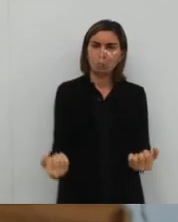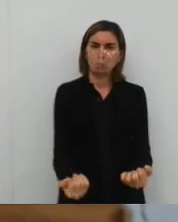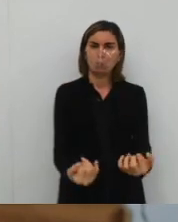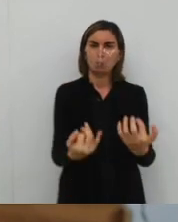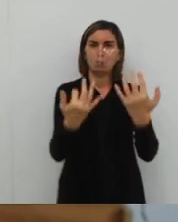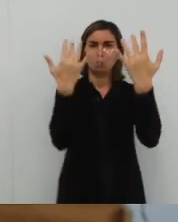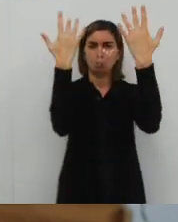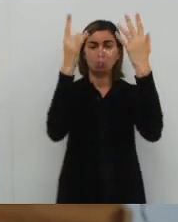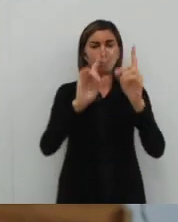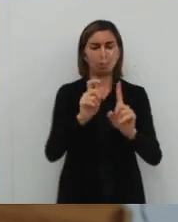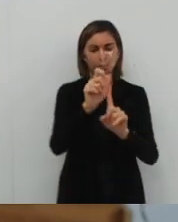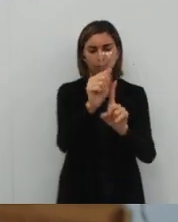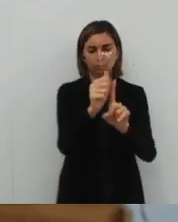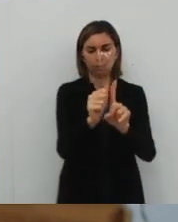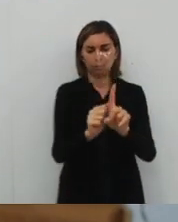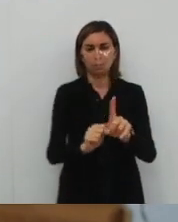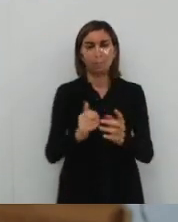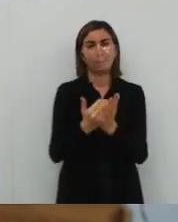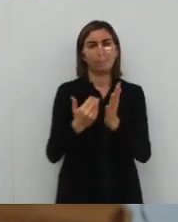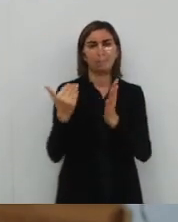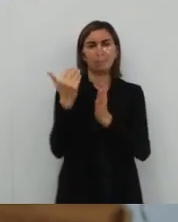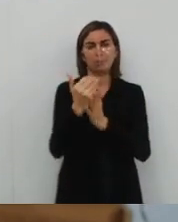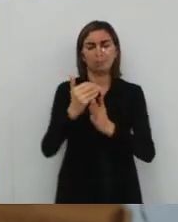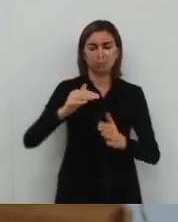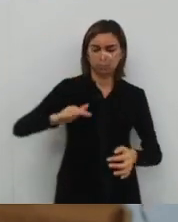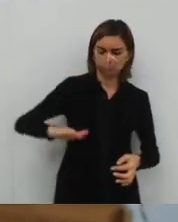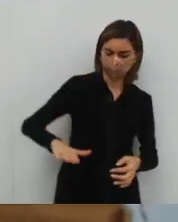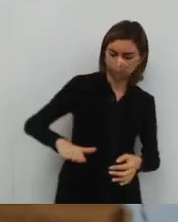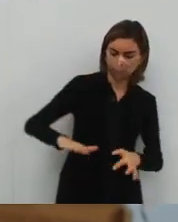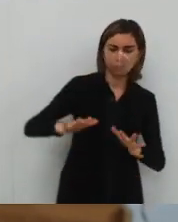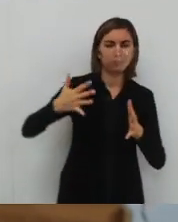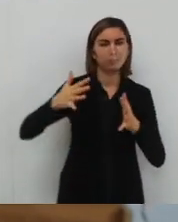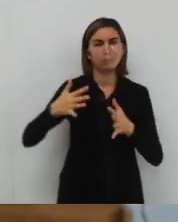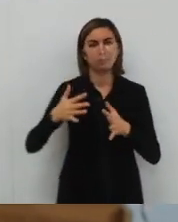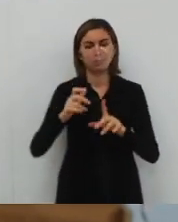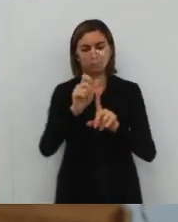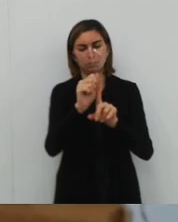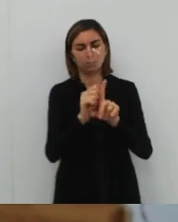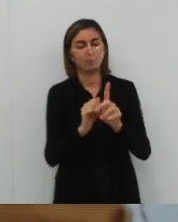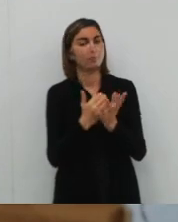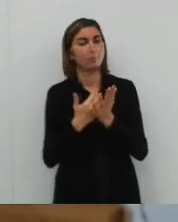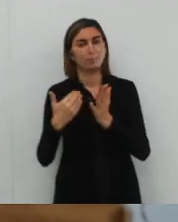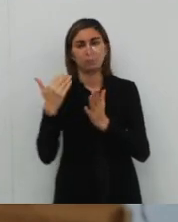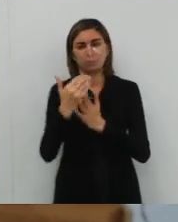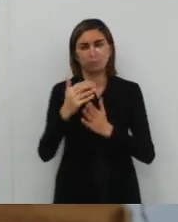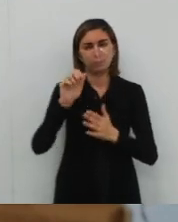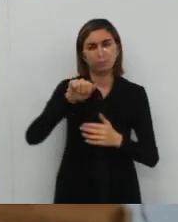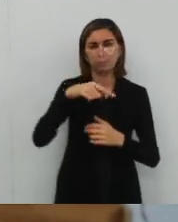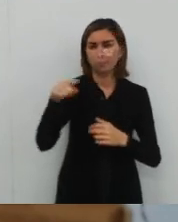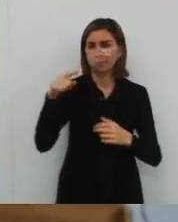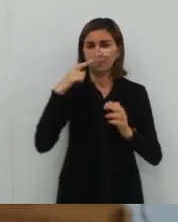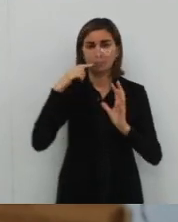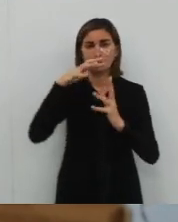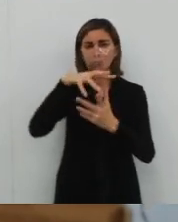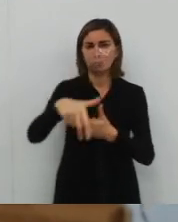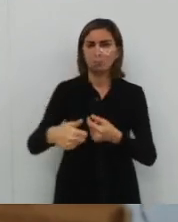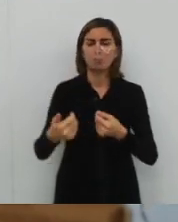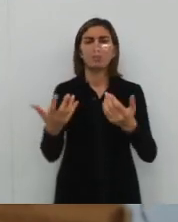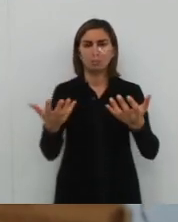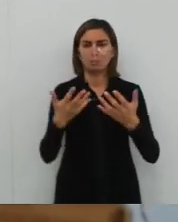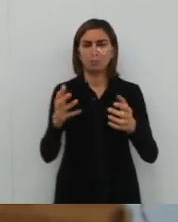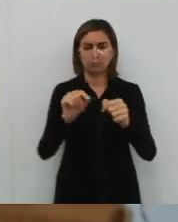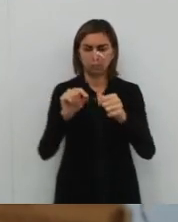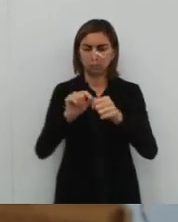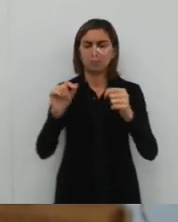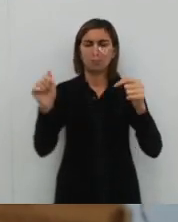de grãos e ele tem uma altura média. E esse trigo anão é o que o mundo todo praticamente